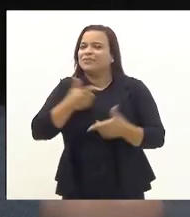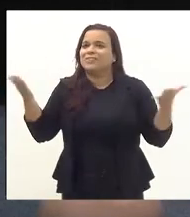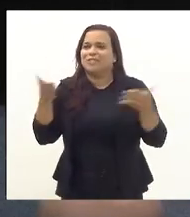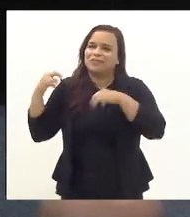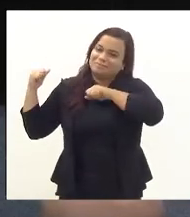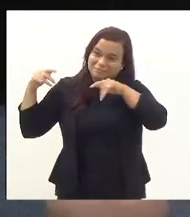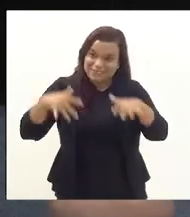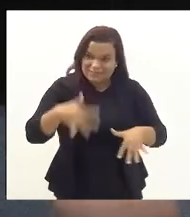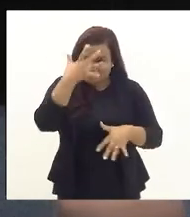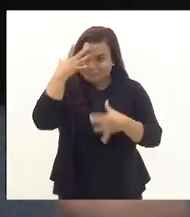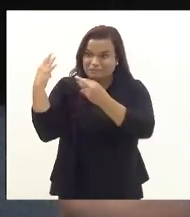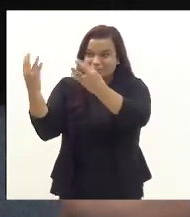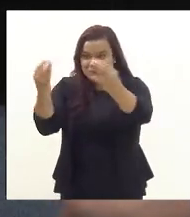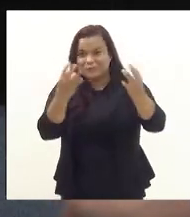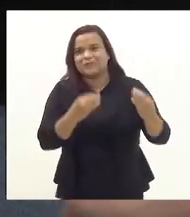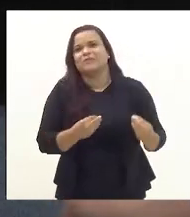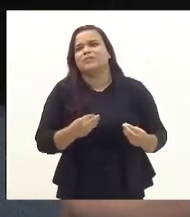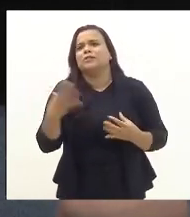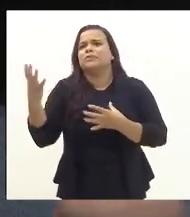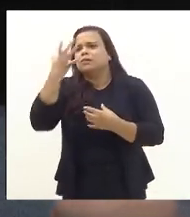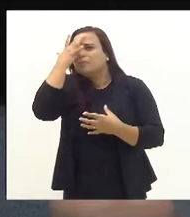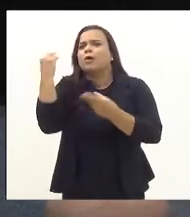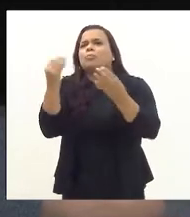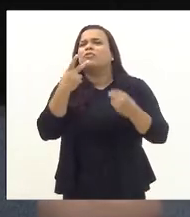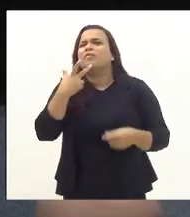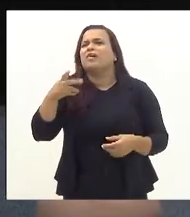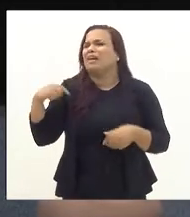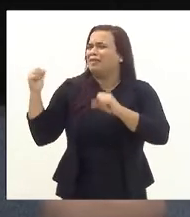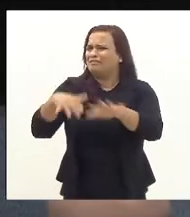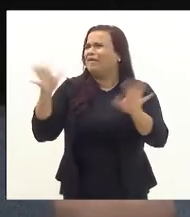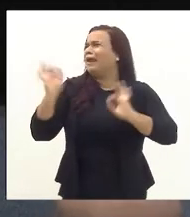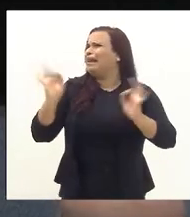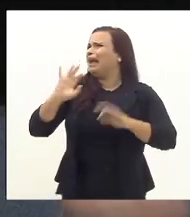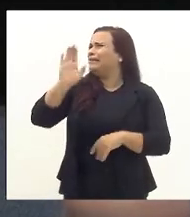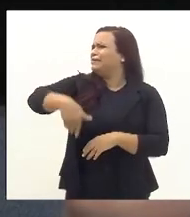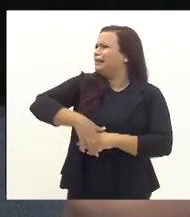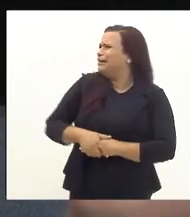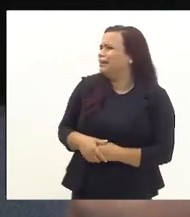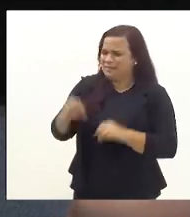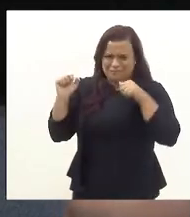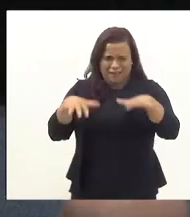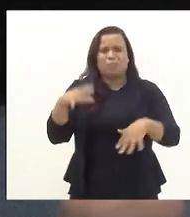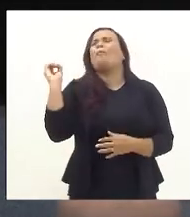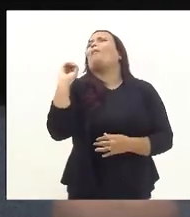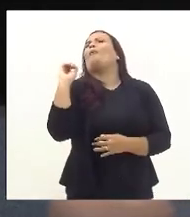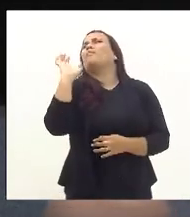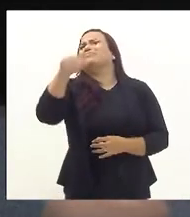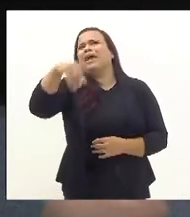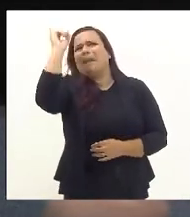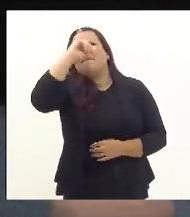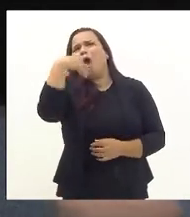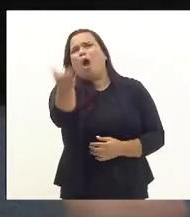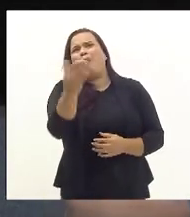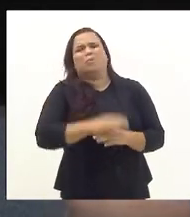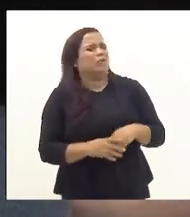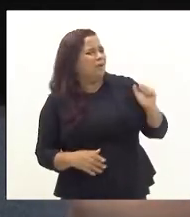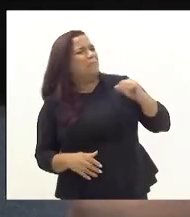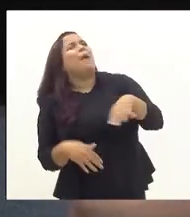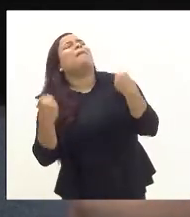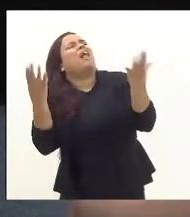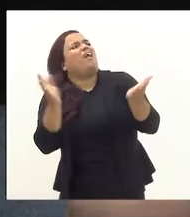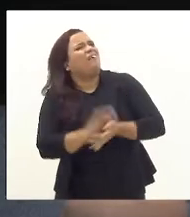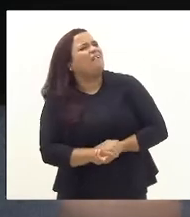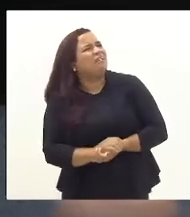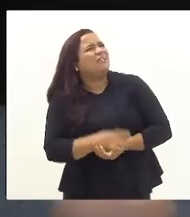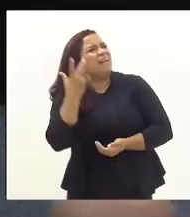galera imensa. Né? Muitos falaram para mim, pô, Cláudio, não vai ninguém. Pô, vai, bobão, tu vai ter ninguém lá contigo, não.